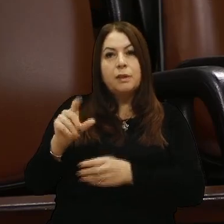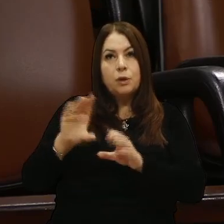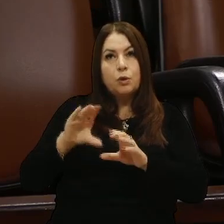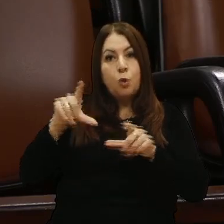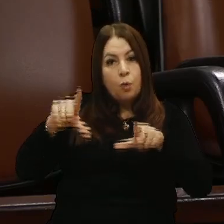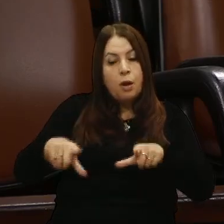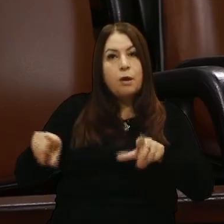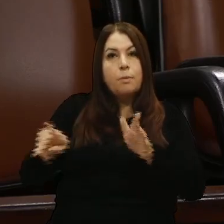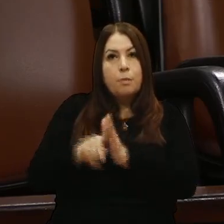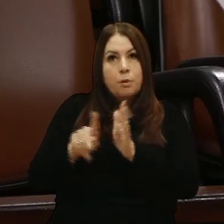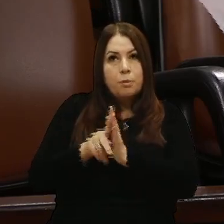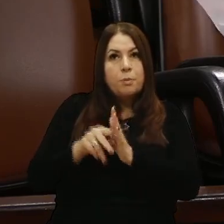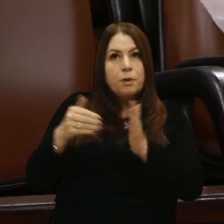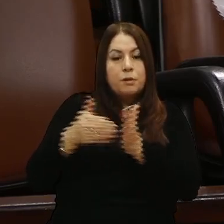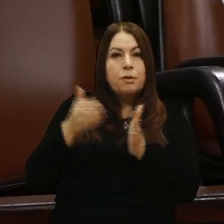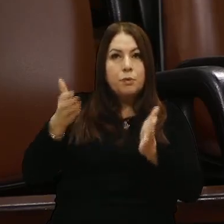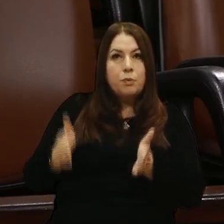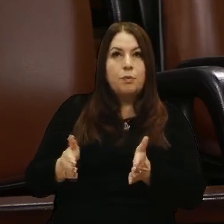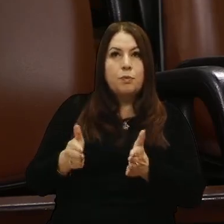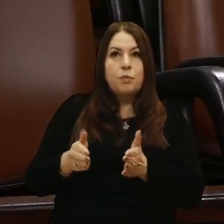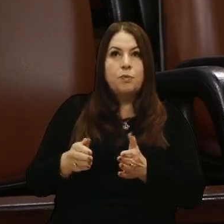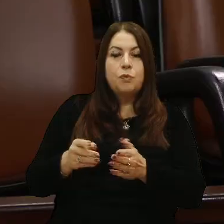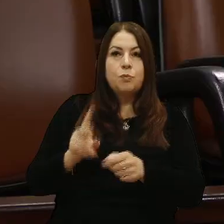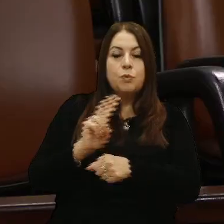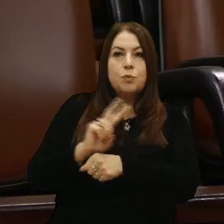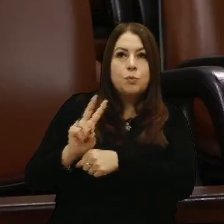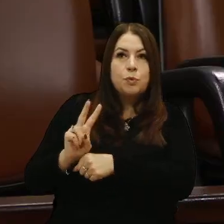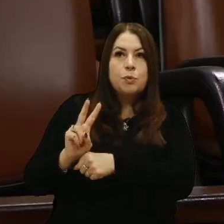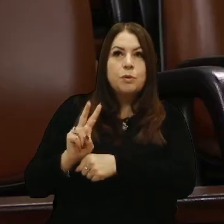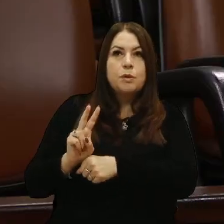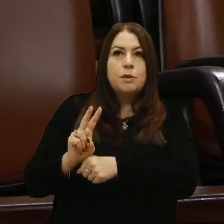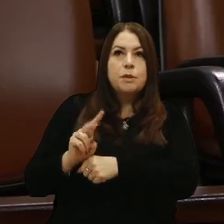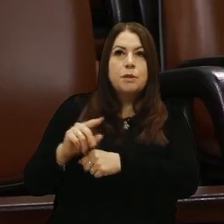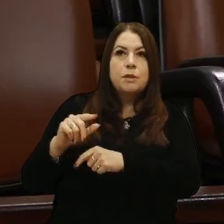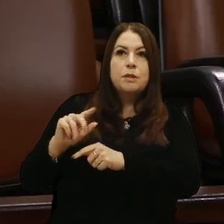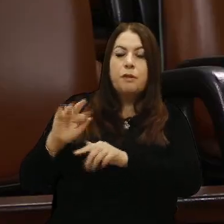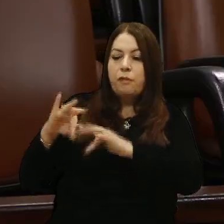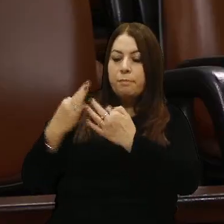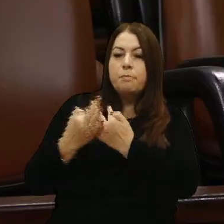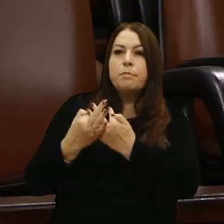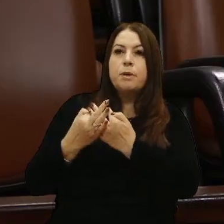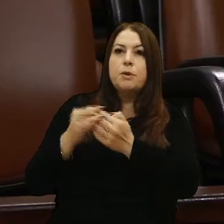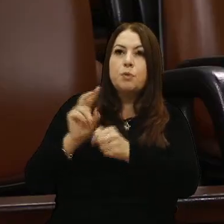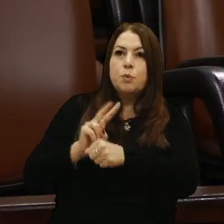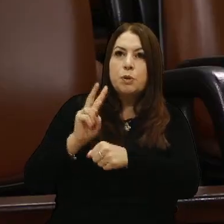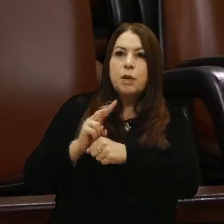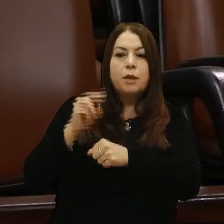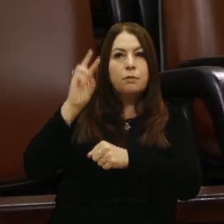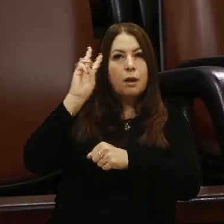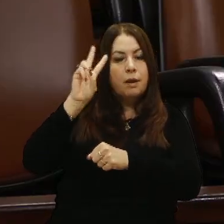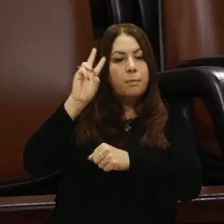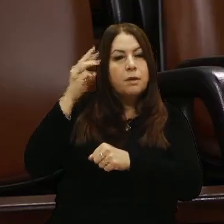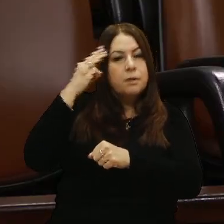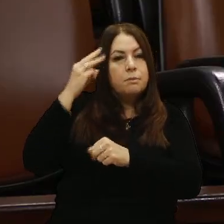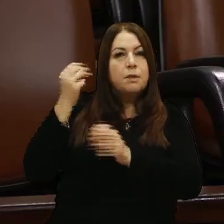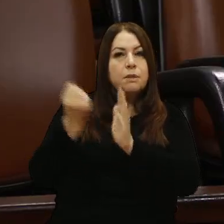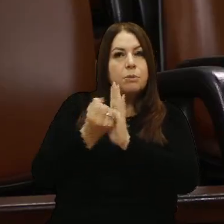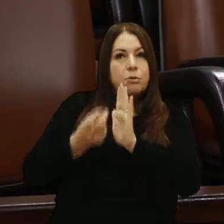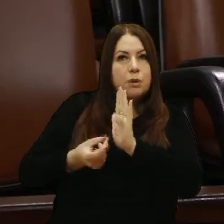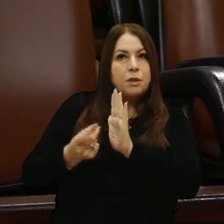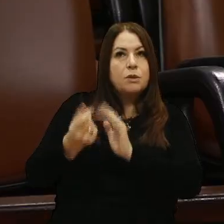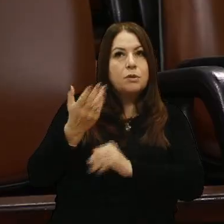que pertence até hoje sob os cuidados de seus descendentes, que preservaram a memória e o legado de